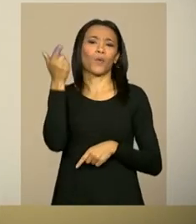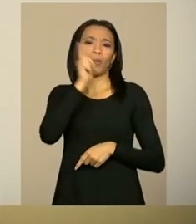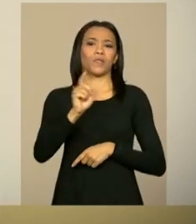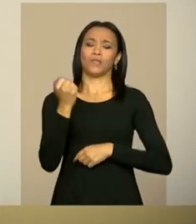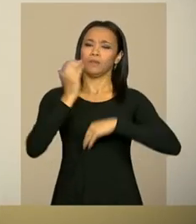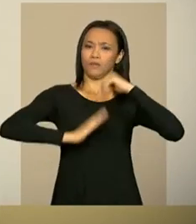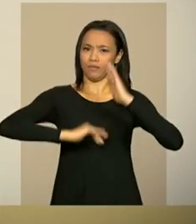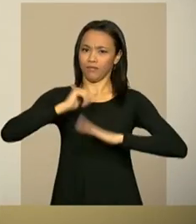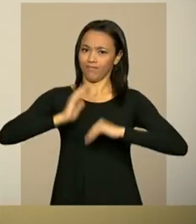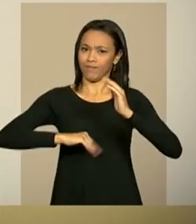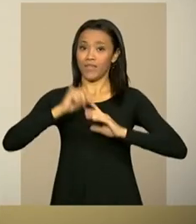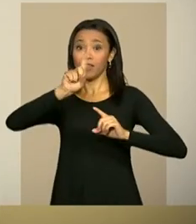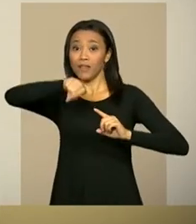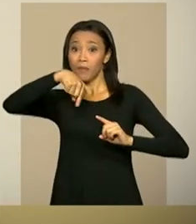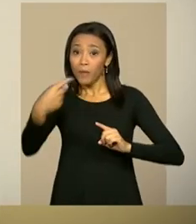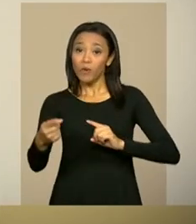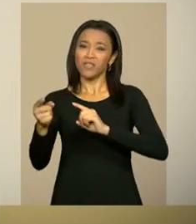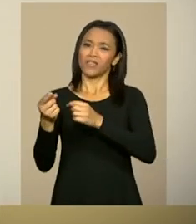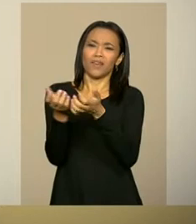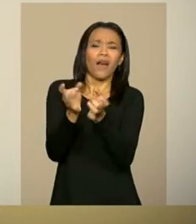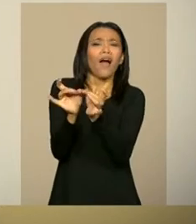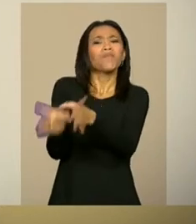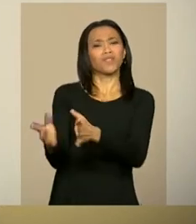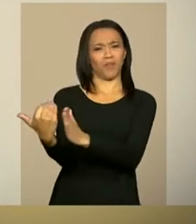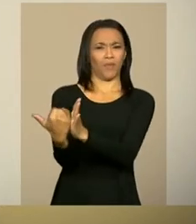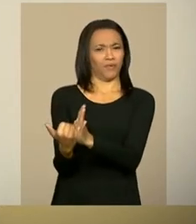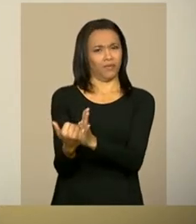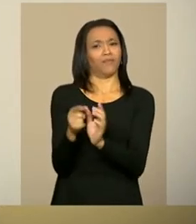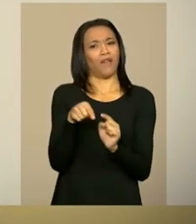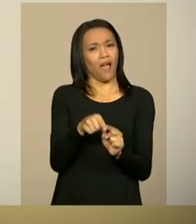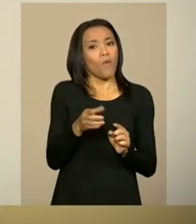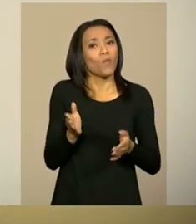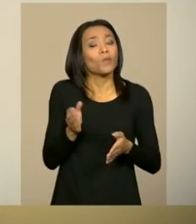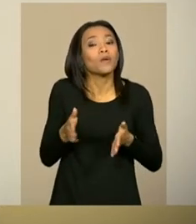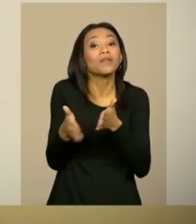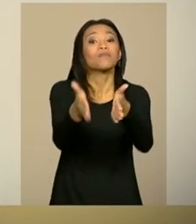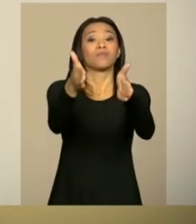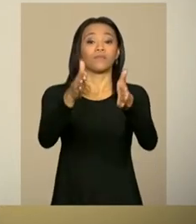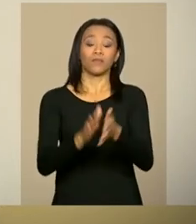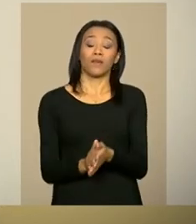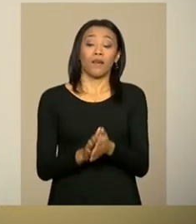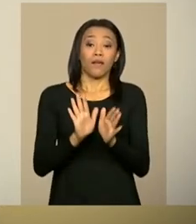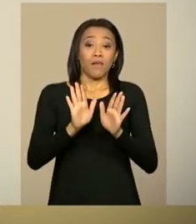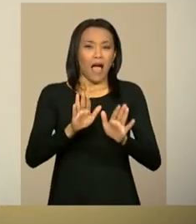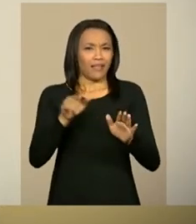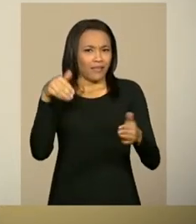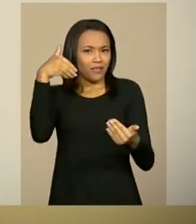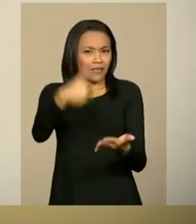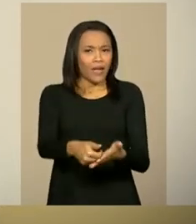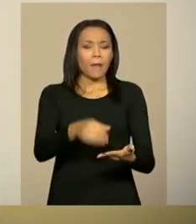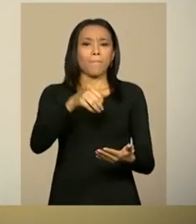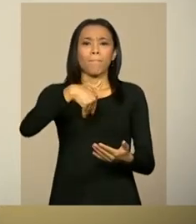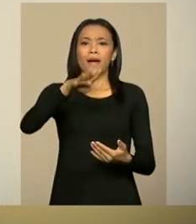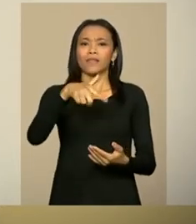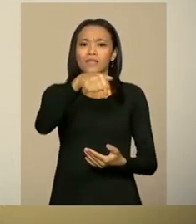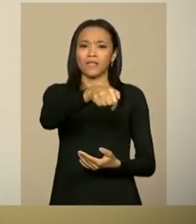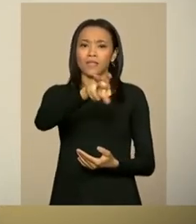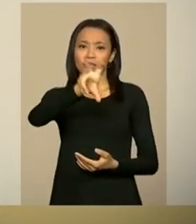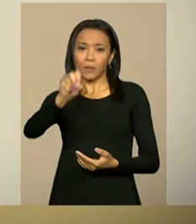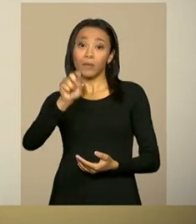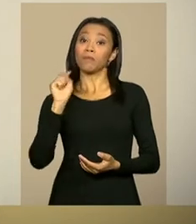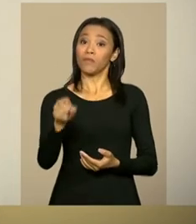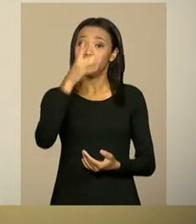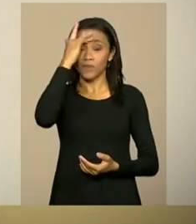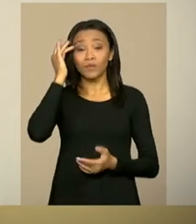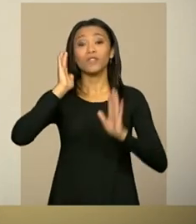Luciano sair do Brasil miséria é uma porta de saída até agora mais de 750 mil pessoas do